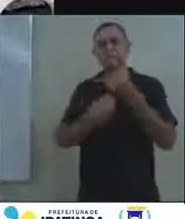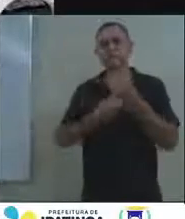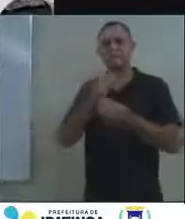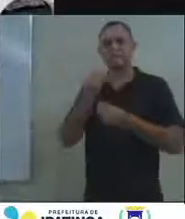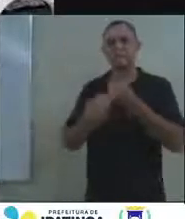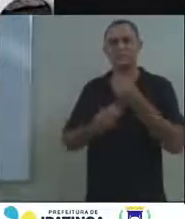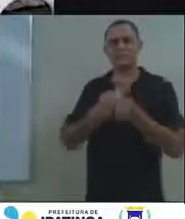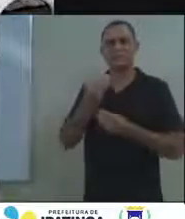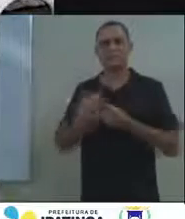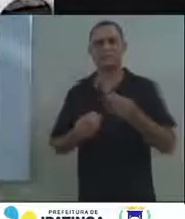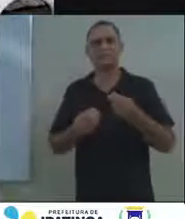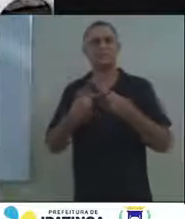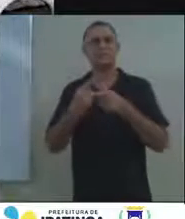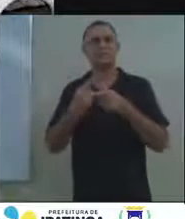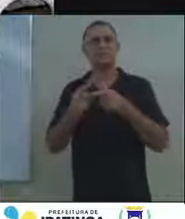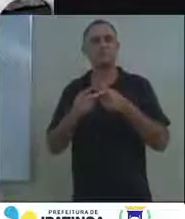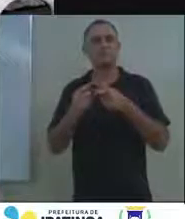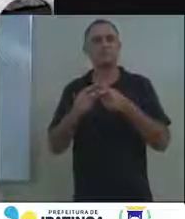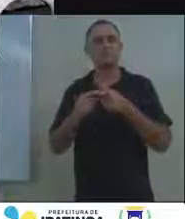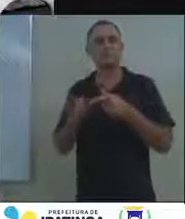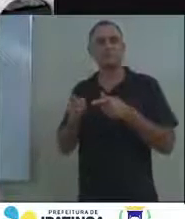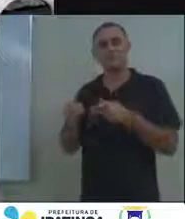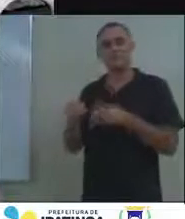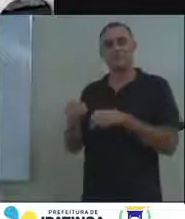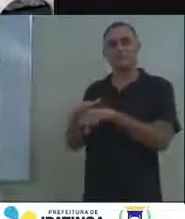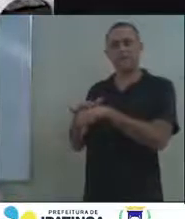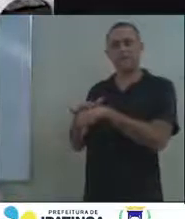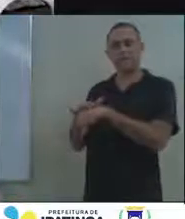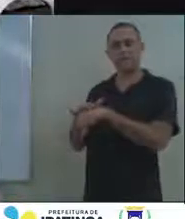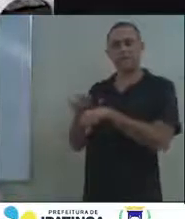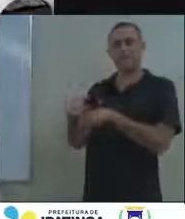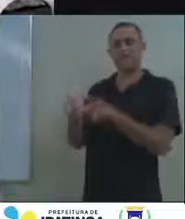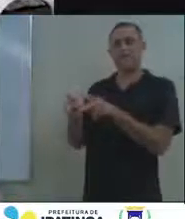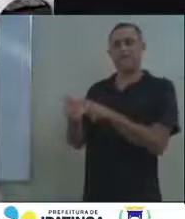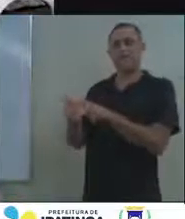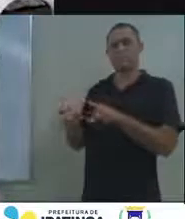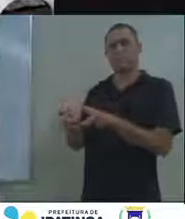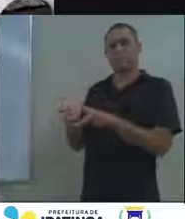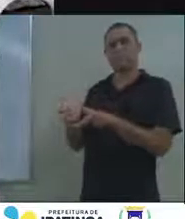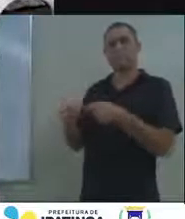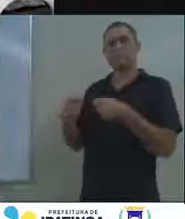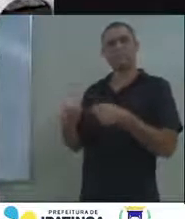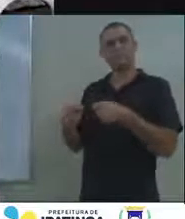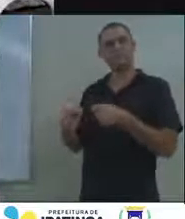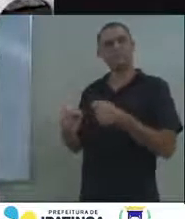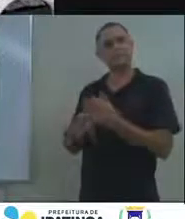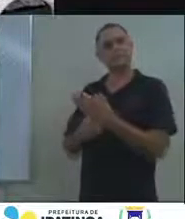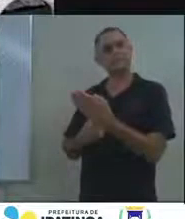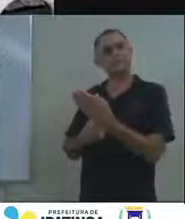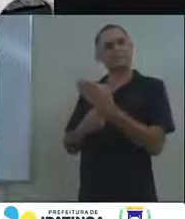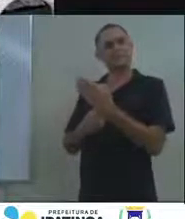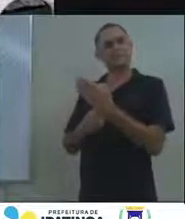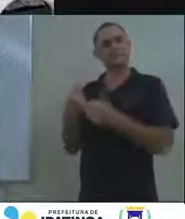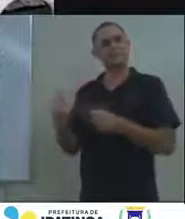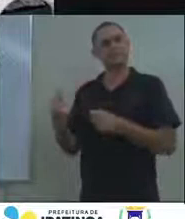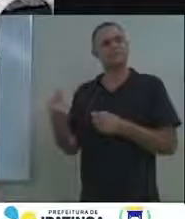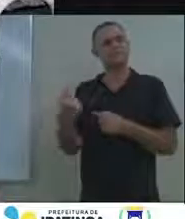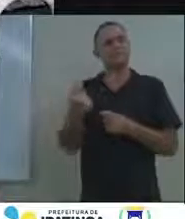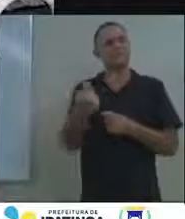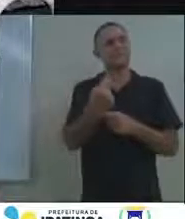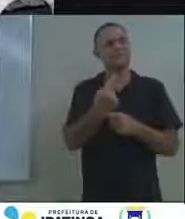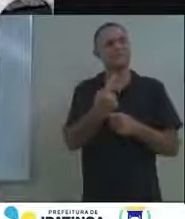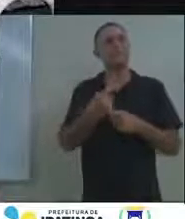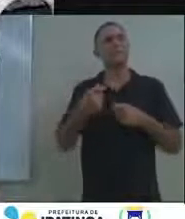aquele professor para a gente não deixar ele adoecer. E é o que eu vou precisar muito da ajuda de vocês. Porque para a gente